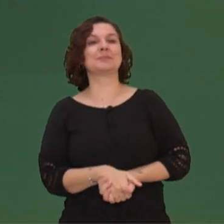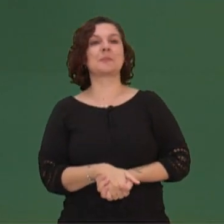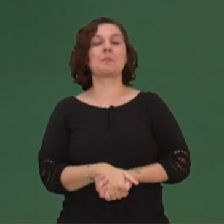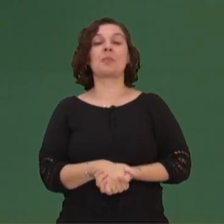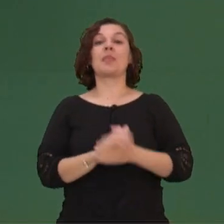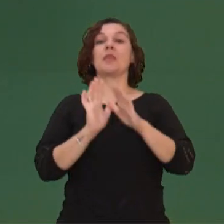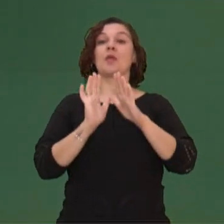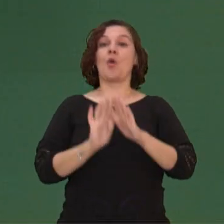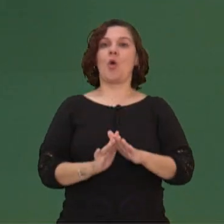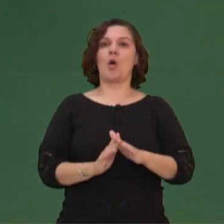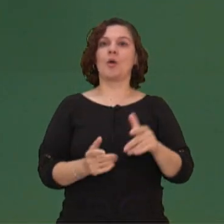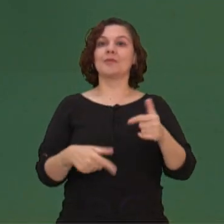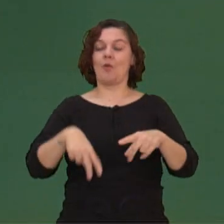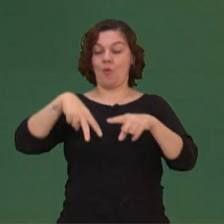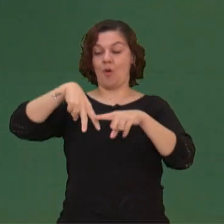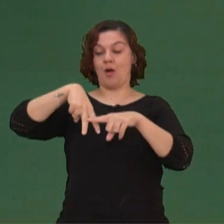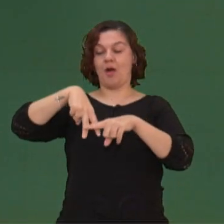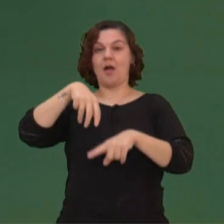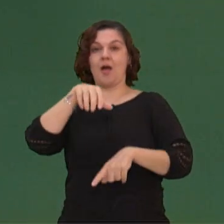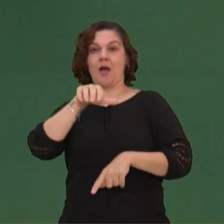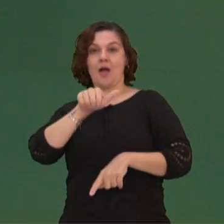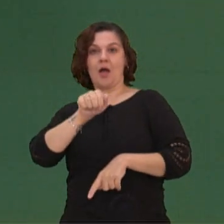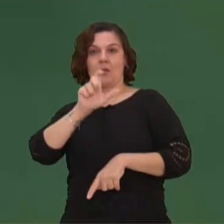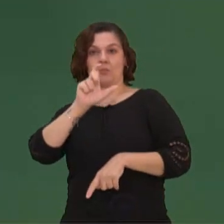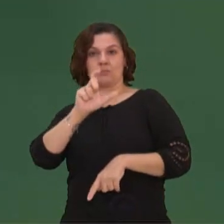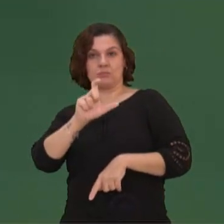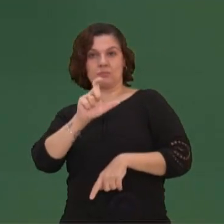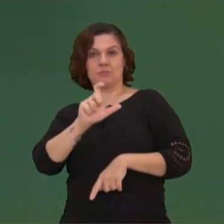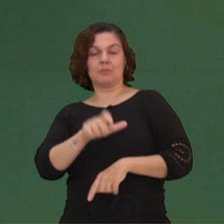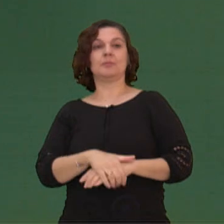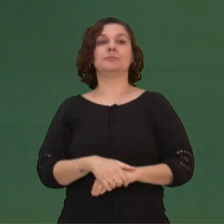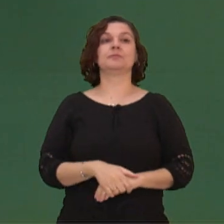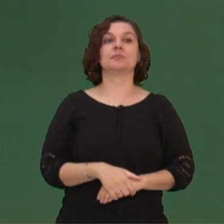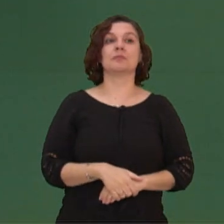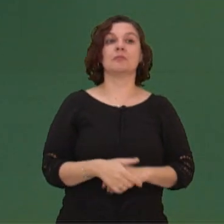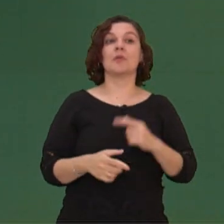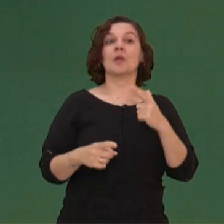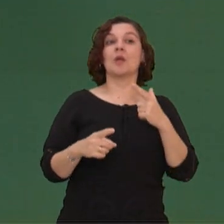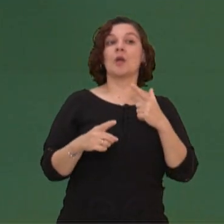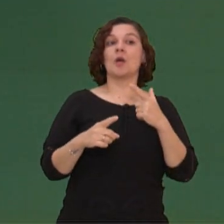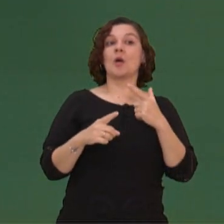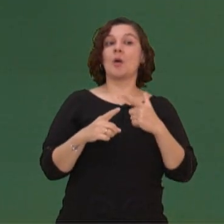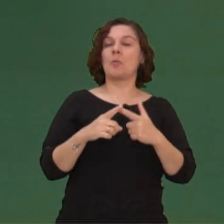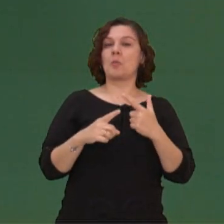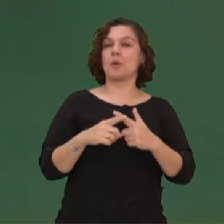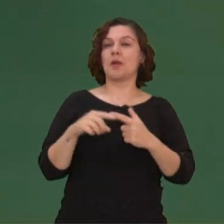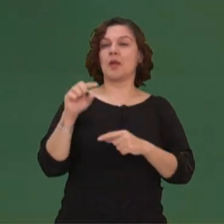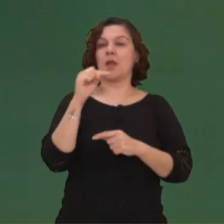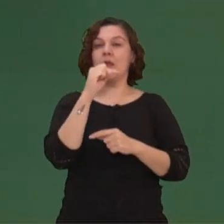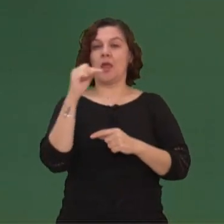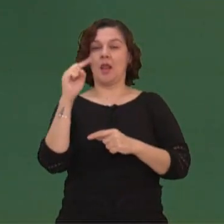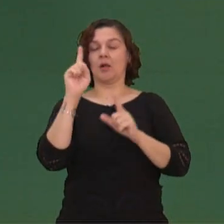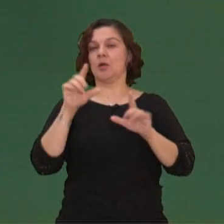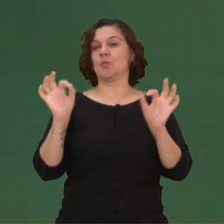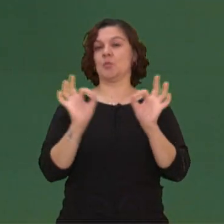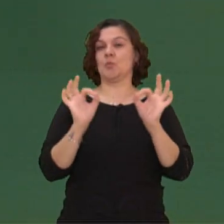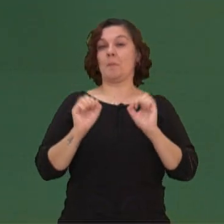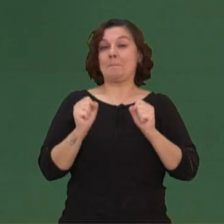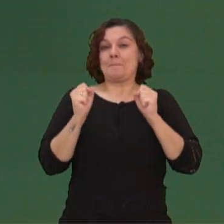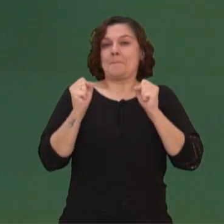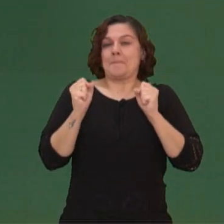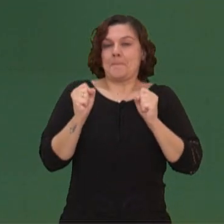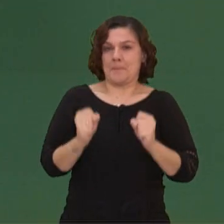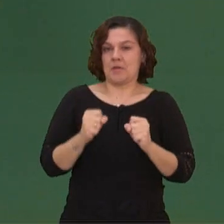Gente, por que não soma elétron? Elétron tem massa insignificante. A carga dele é importante, mas a massa